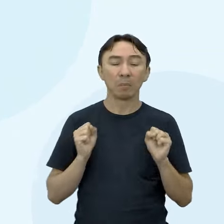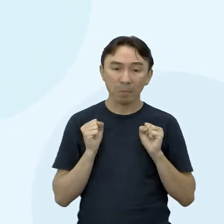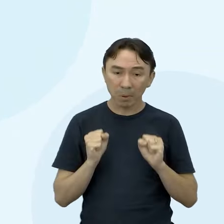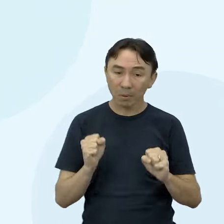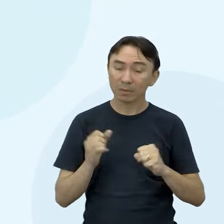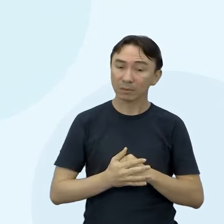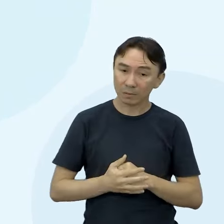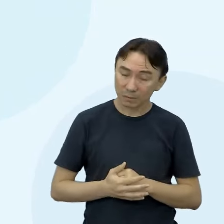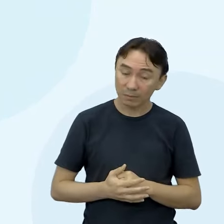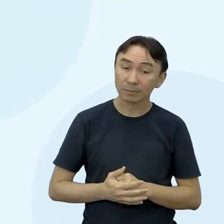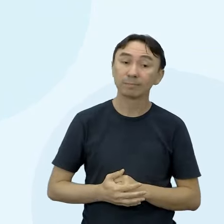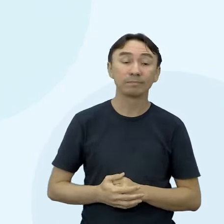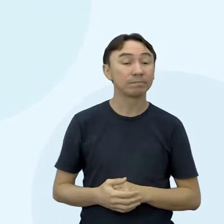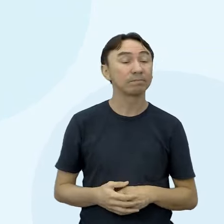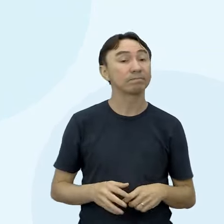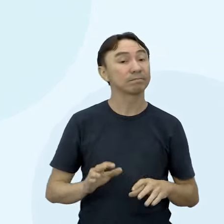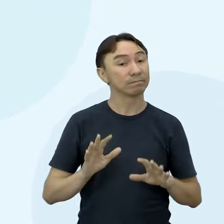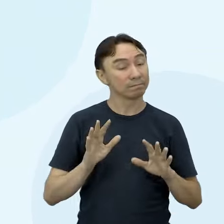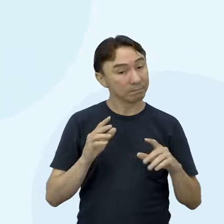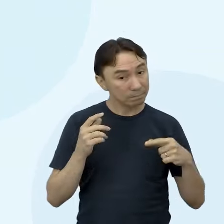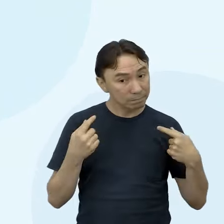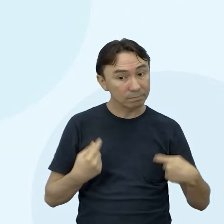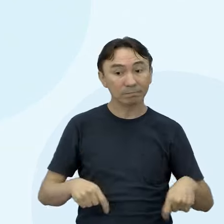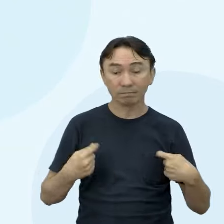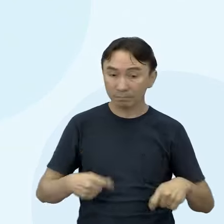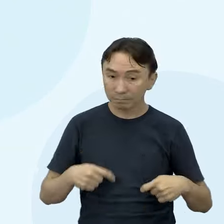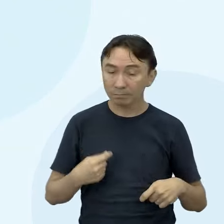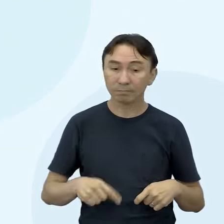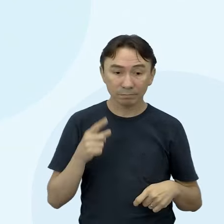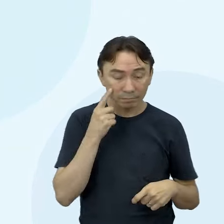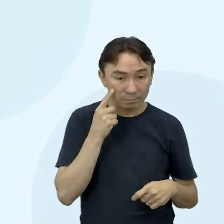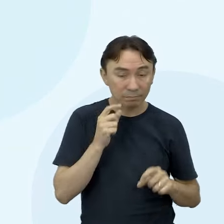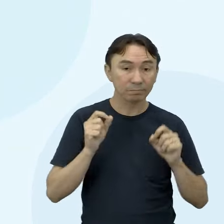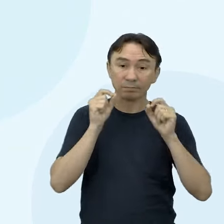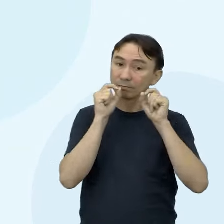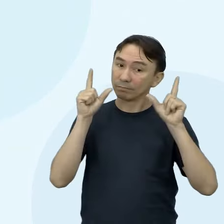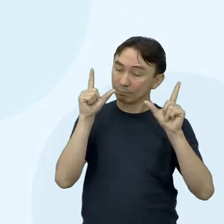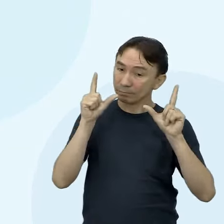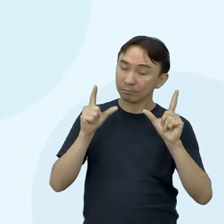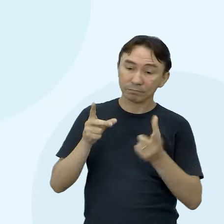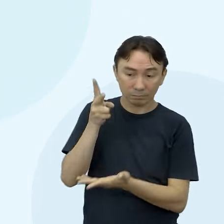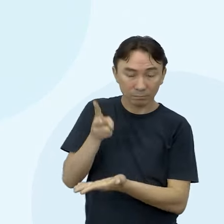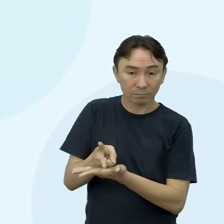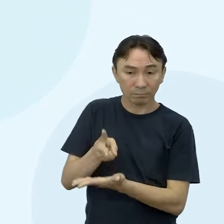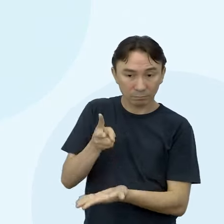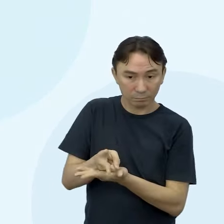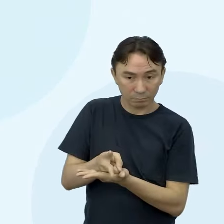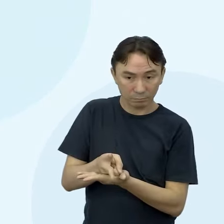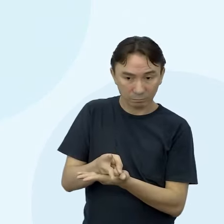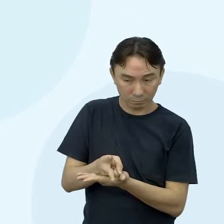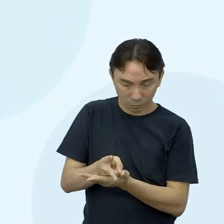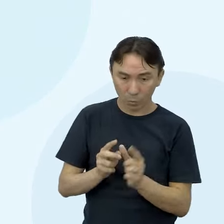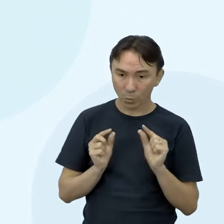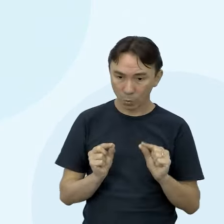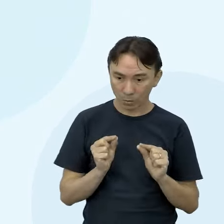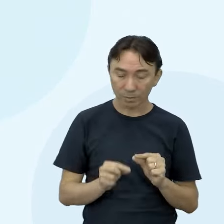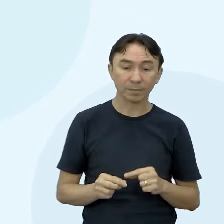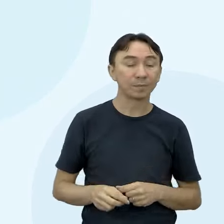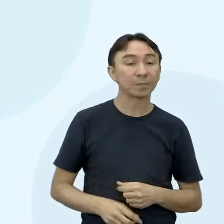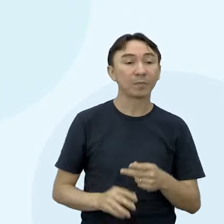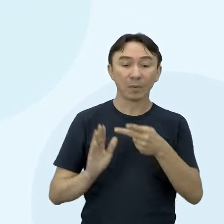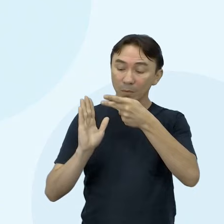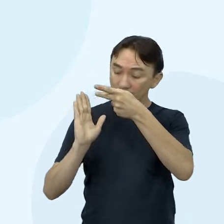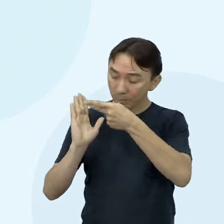interessante ficar sempre em pauta, né? Sempre em atenção. O projeto de vida, ele está